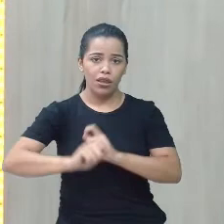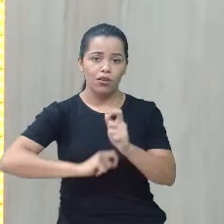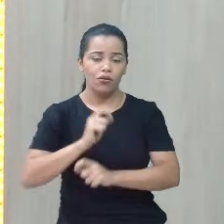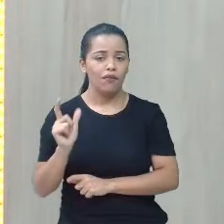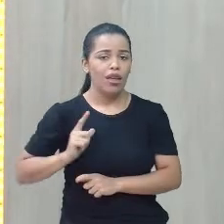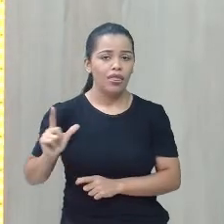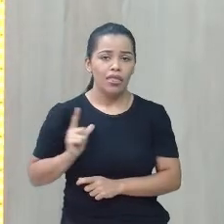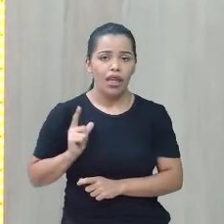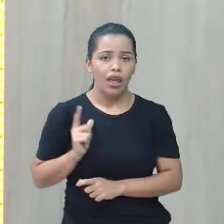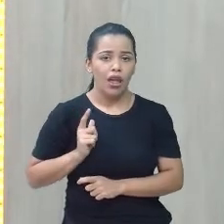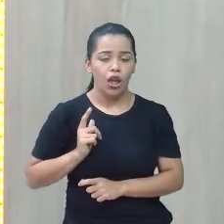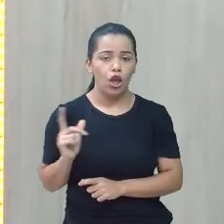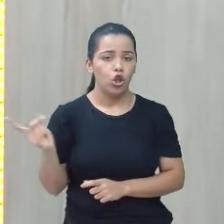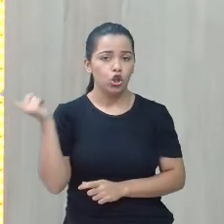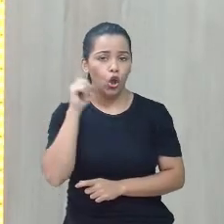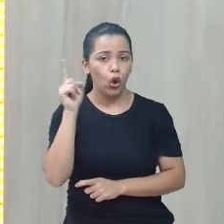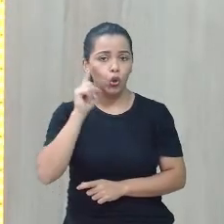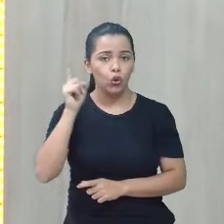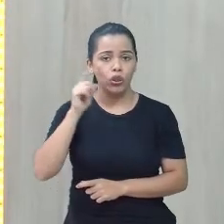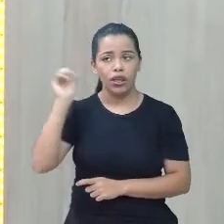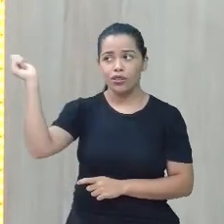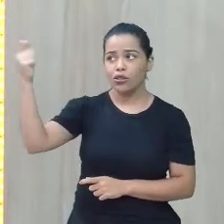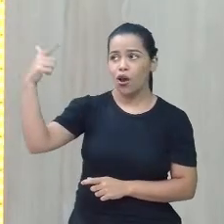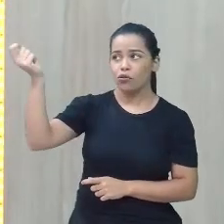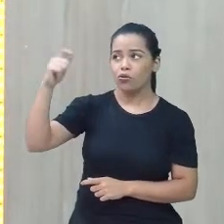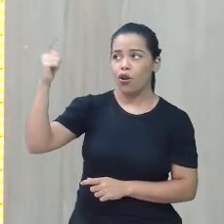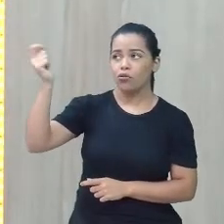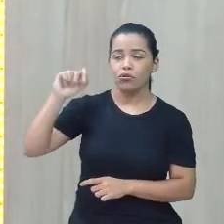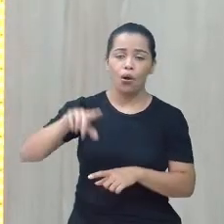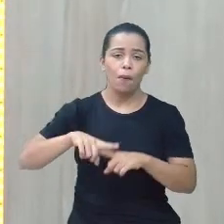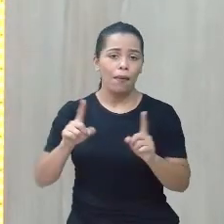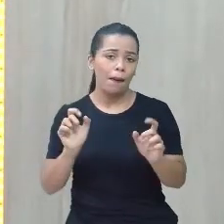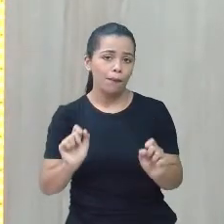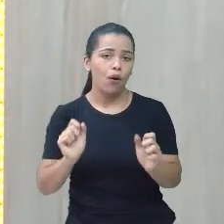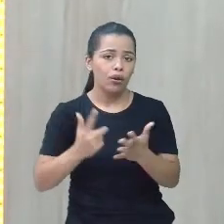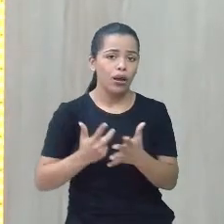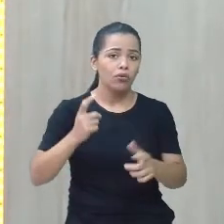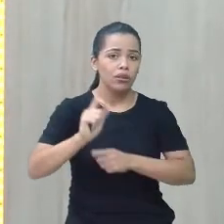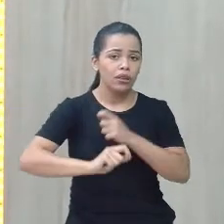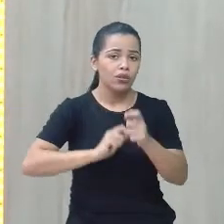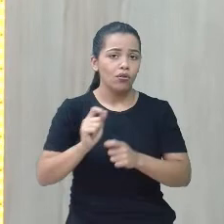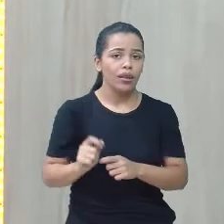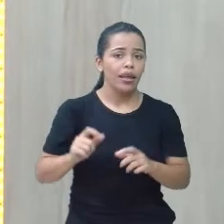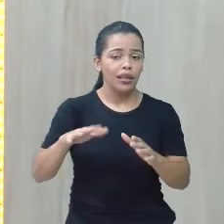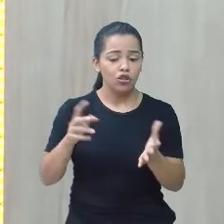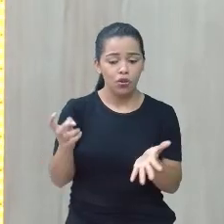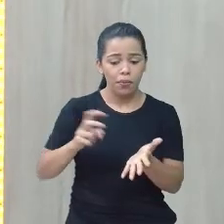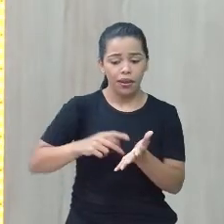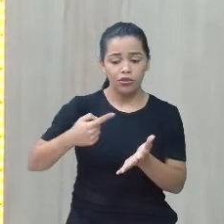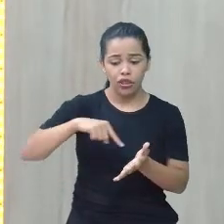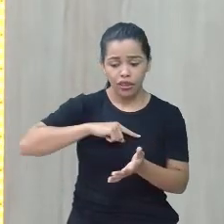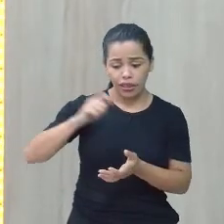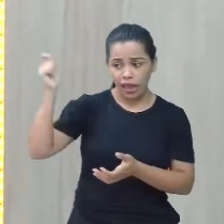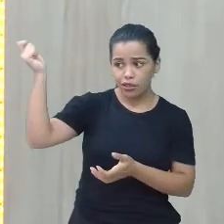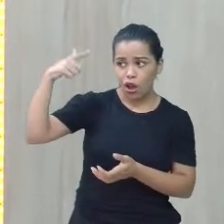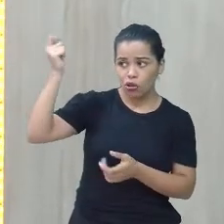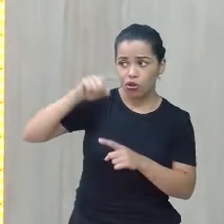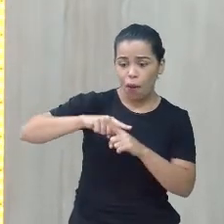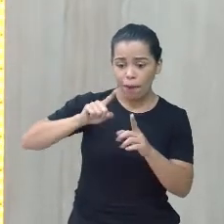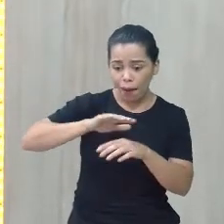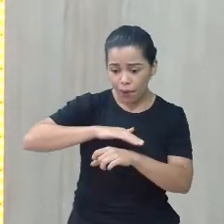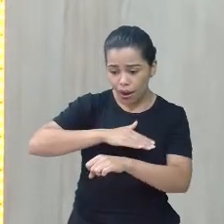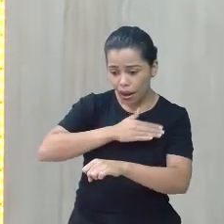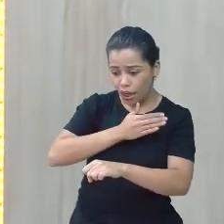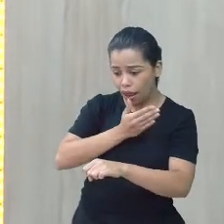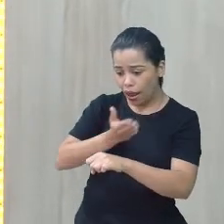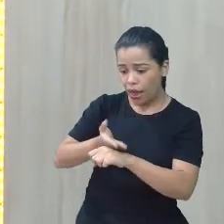chover dia algum, que de repente a gente vai ter um dia ensolarado e quando mudar da tarde para a noite o tempo fecha de uma vez, a gente vai dizer, poxa, não estava sol